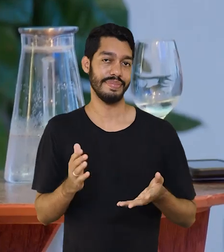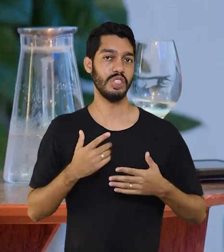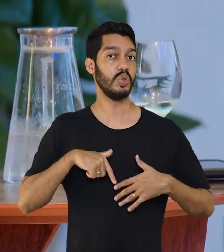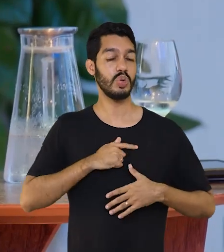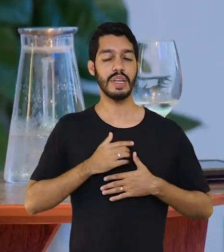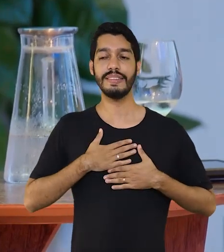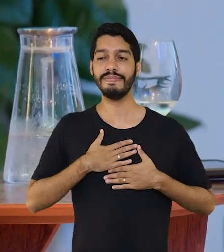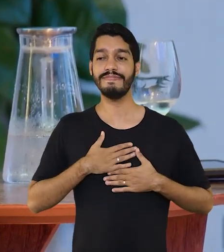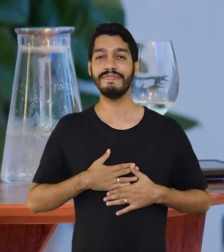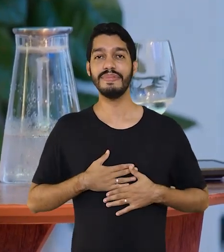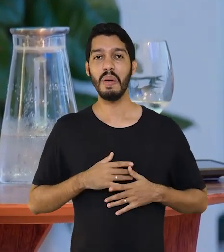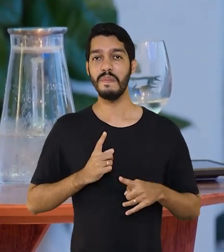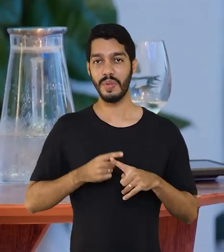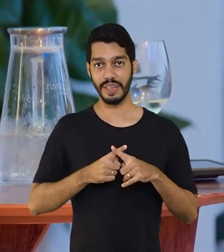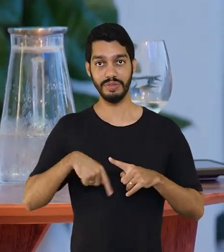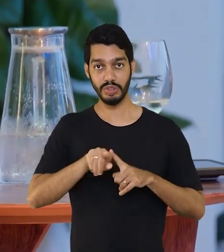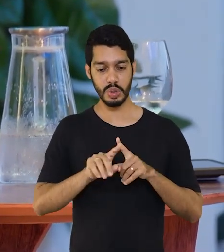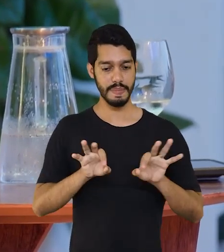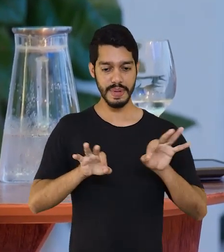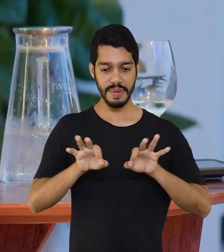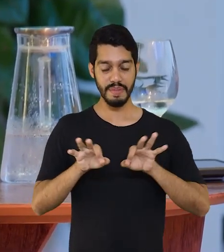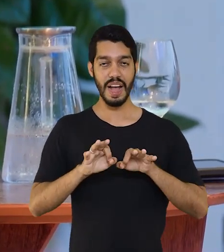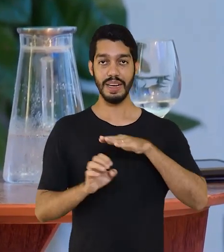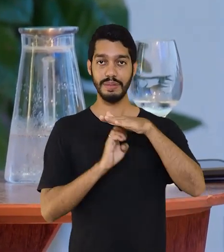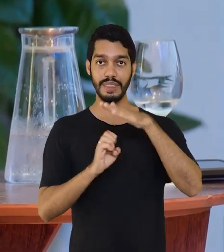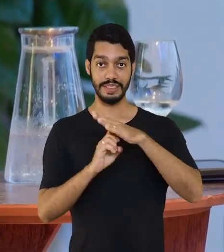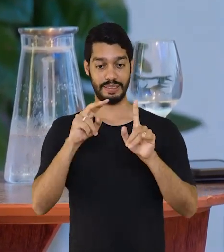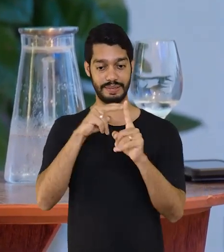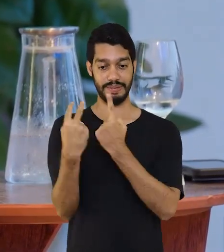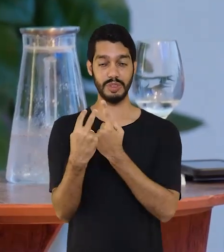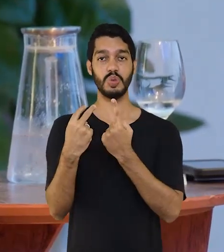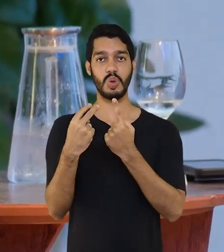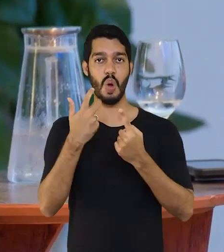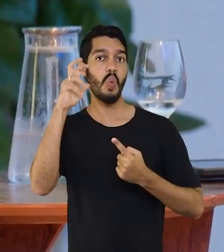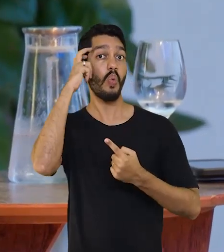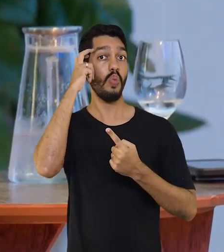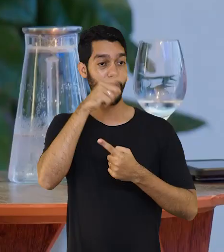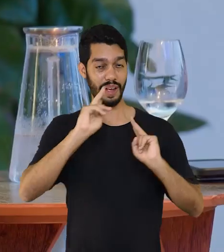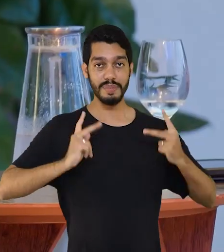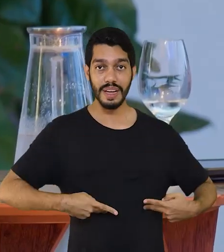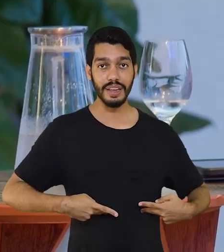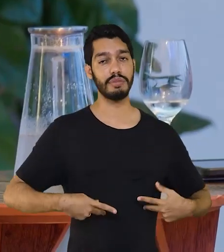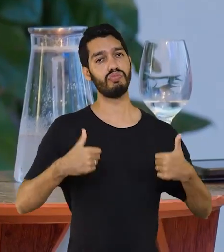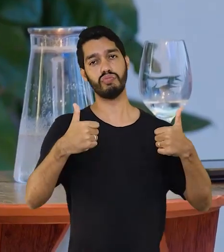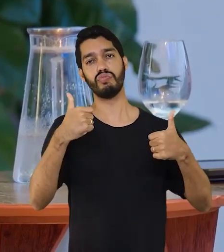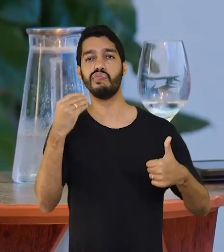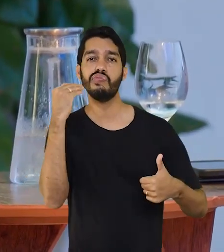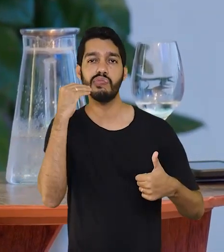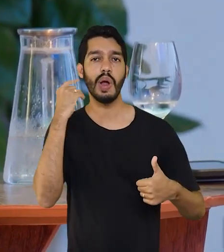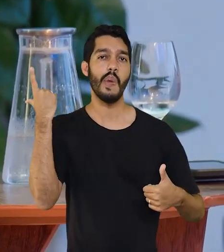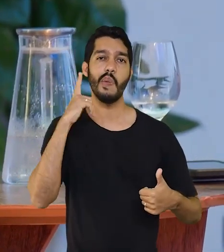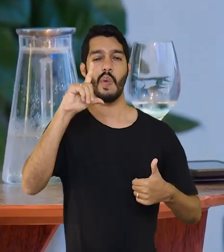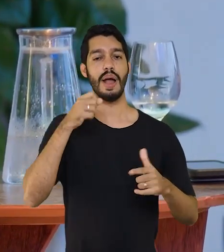isso dá uma certa calma no coração, porque quanto mais a gente preparar a empresa do ponto de vista cultural do humano, mais chance